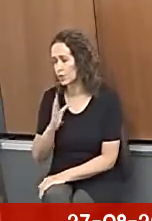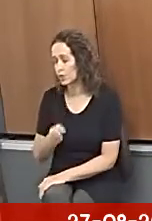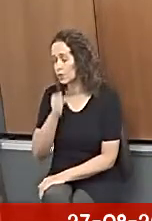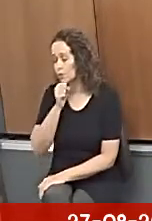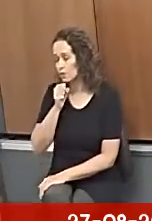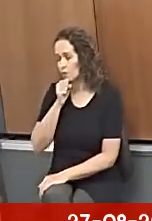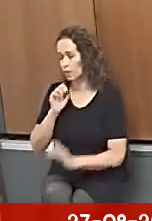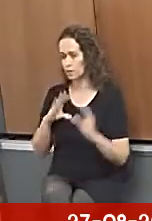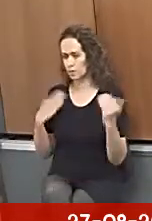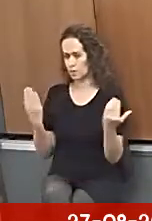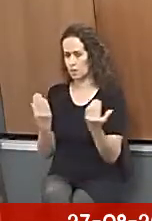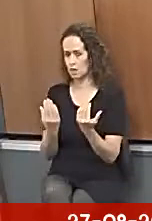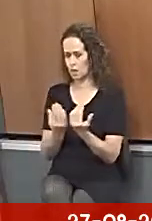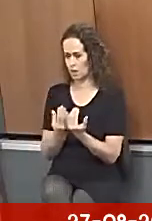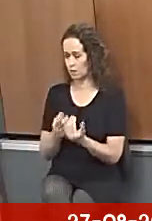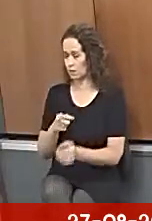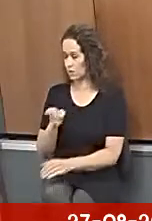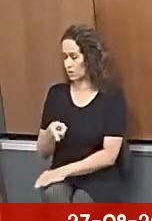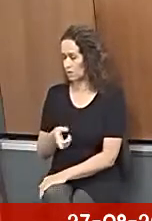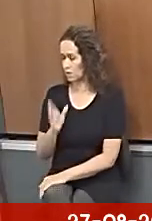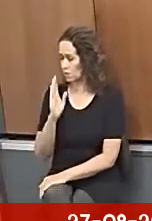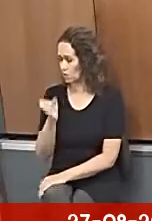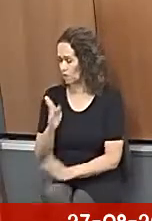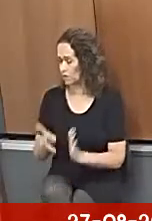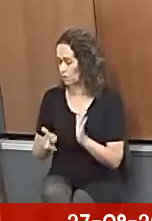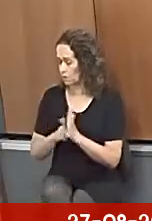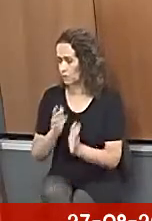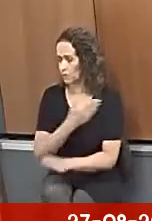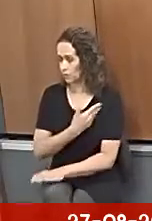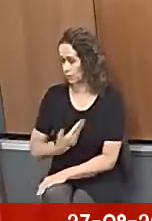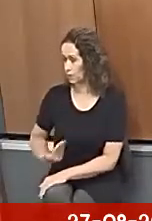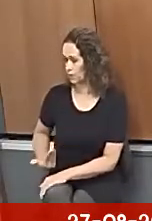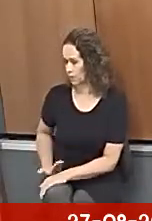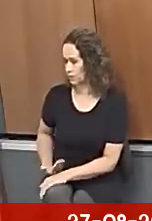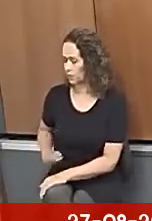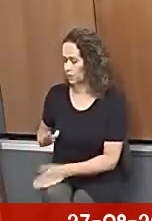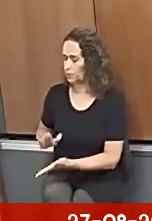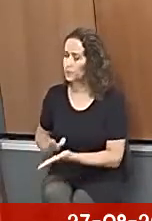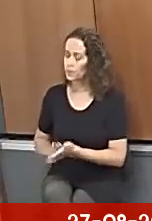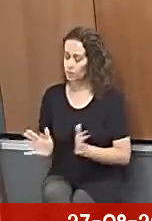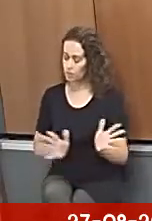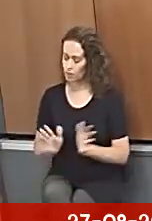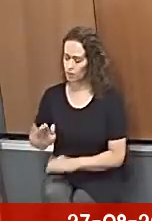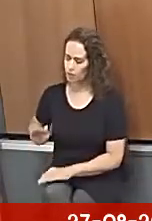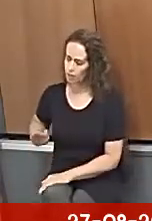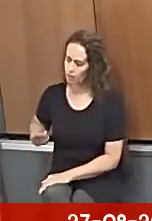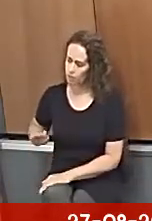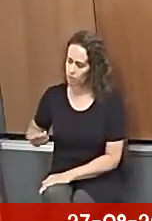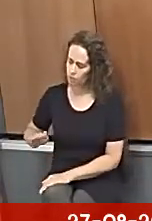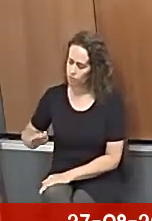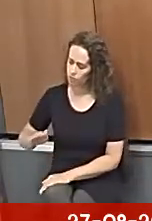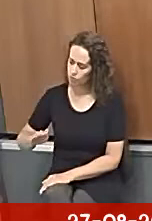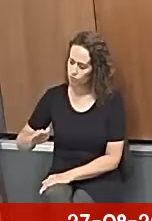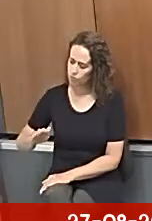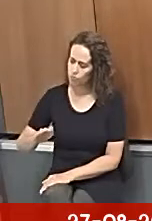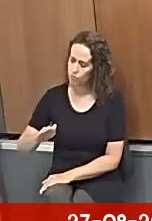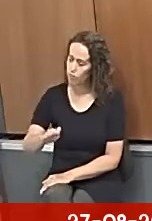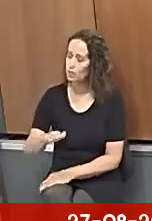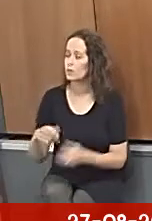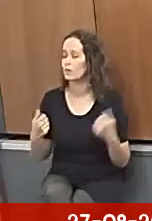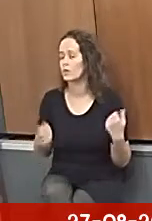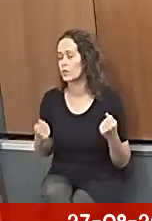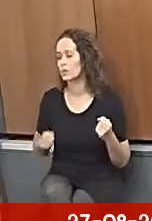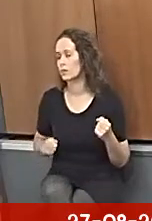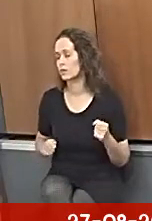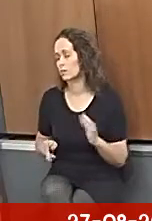e ele é tombado né então para fazer as rampas de acessibilidade tá que seriam necessárias para o